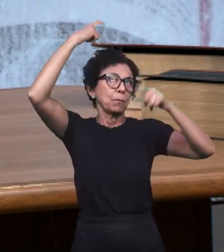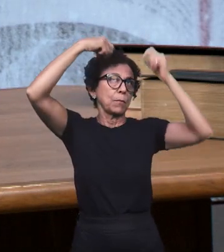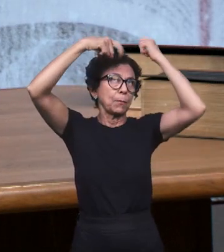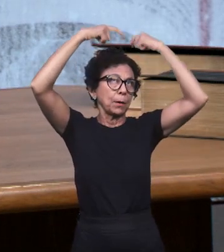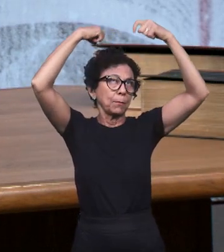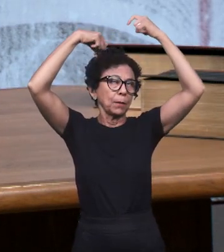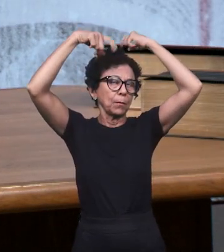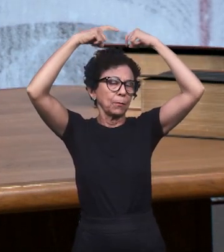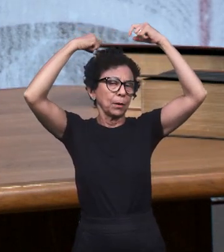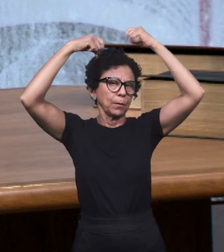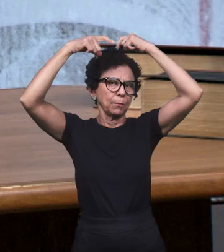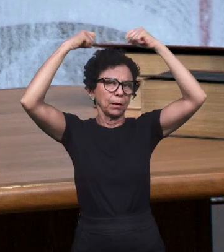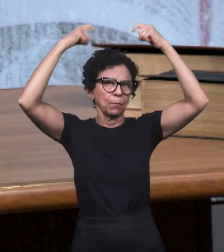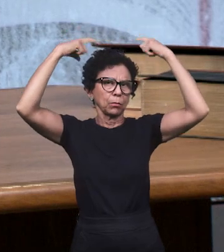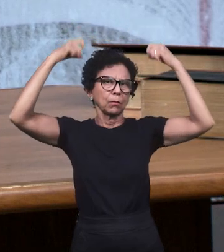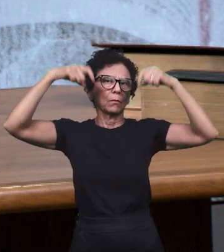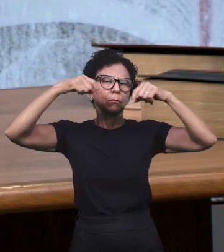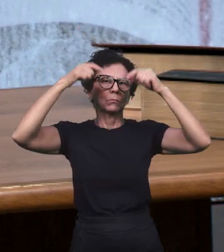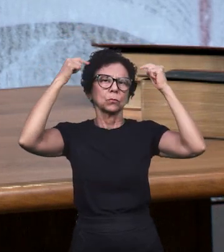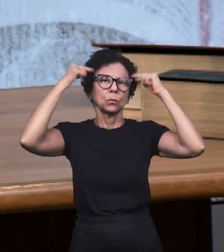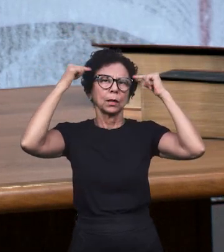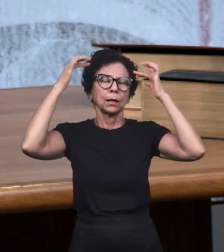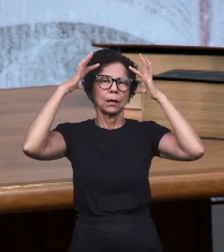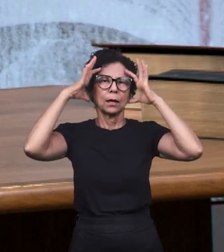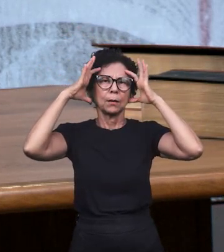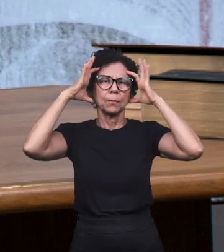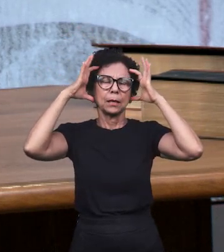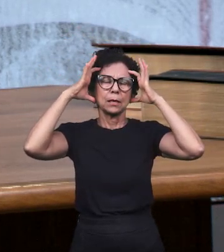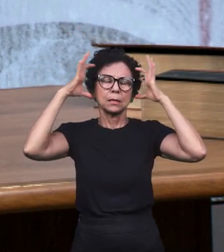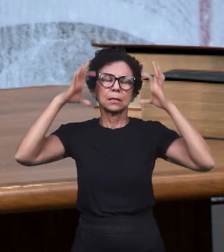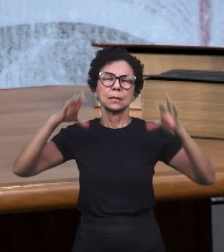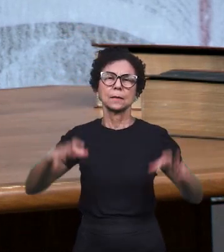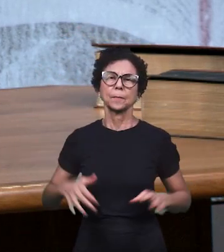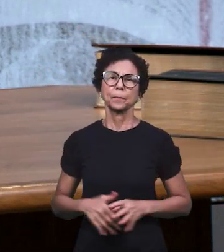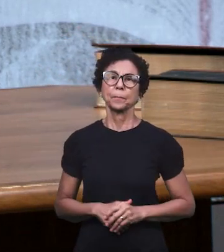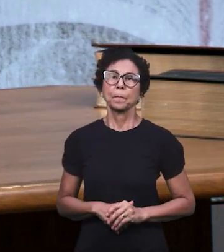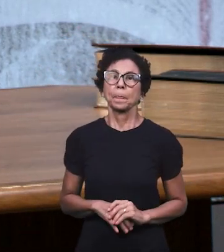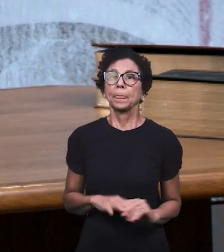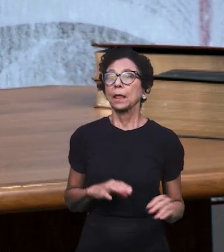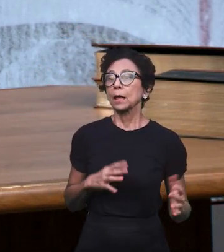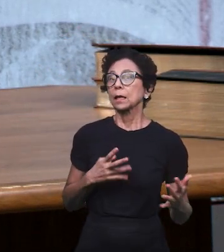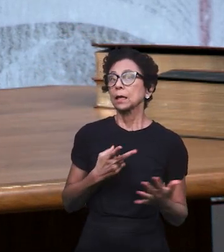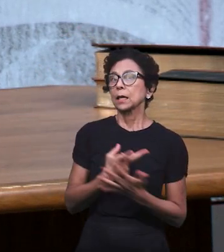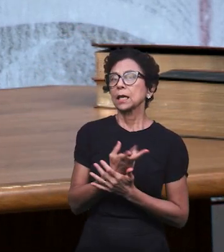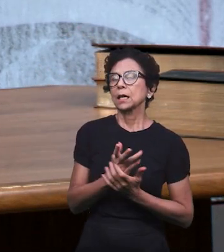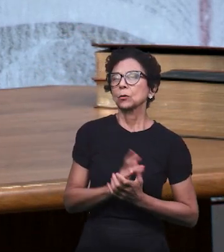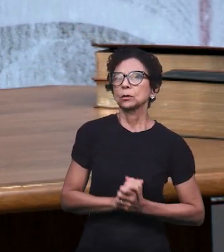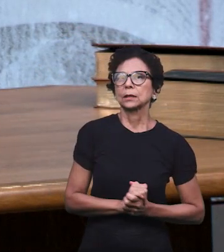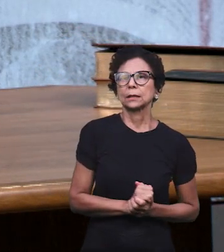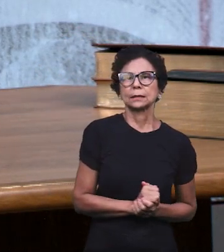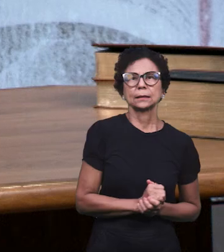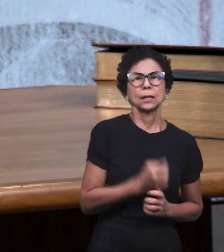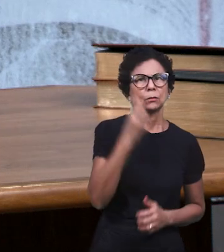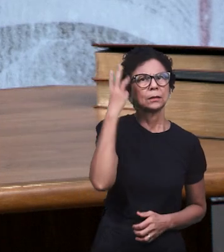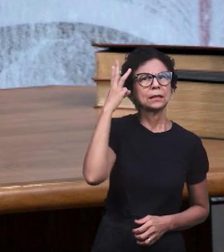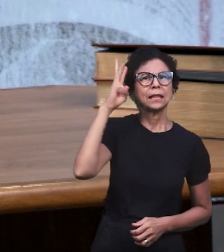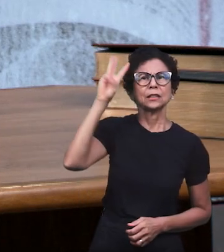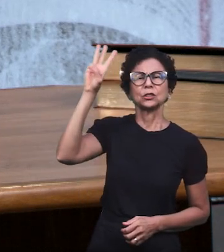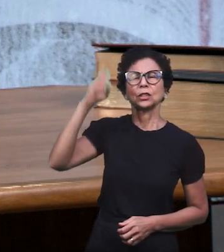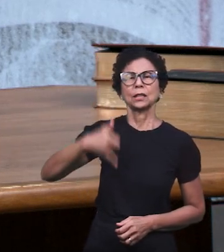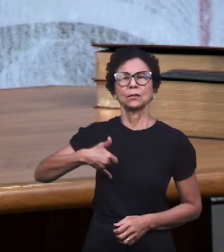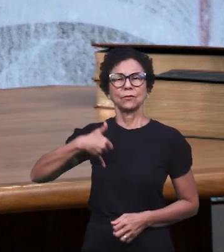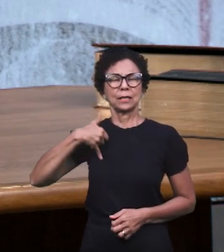ao terceiro dia, o dia do nascimento de Faraó, que fez um banquete a todos os seus servos